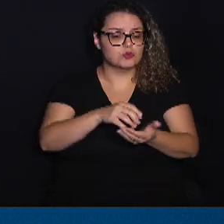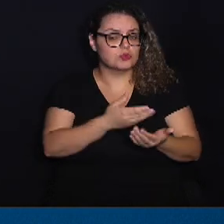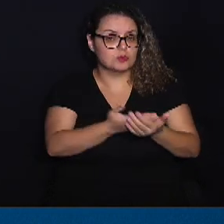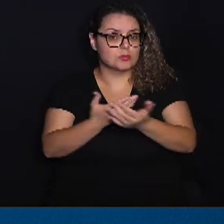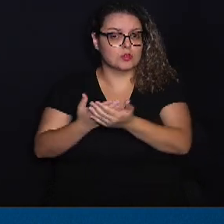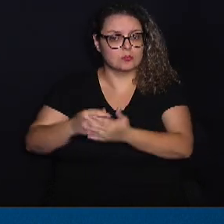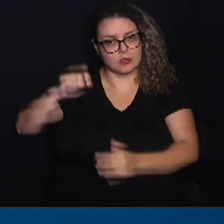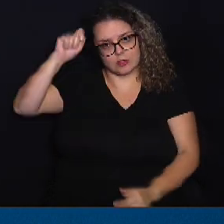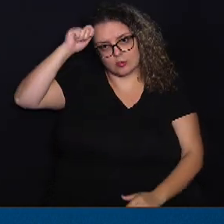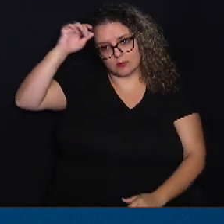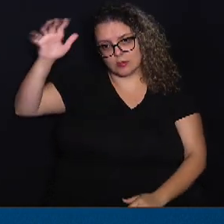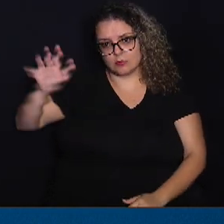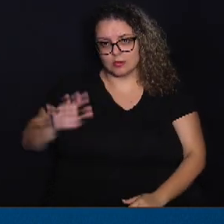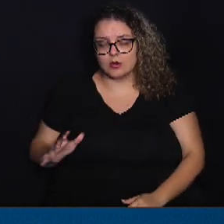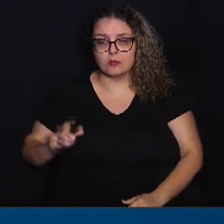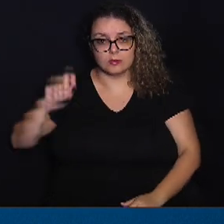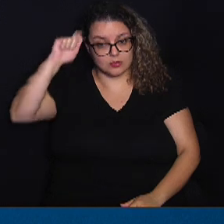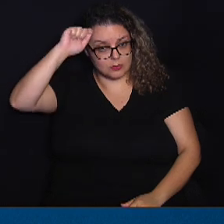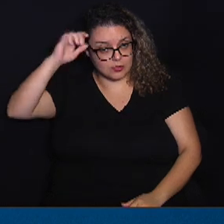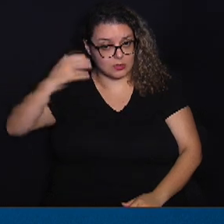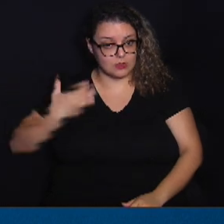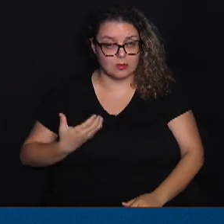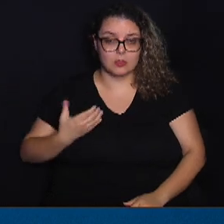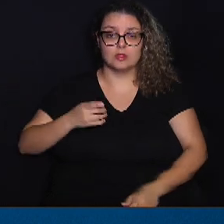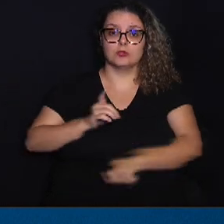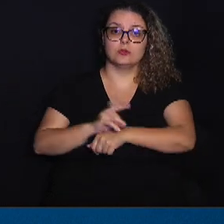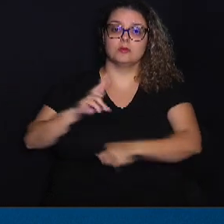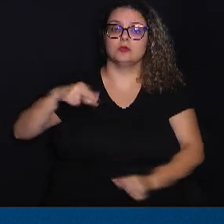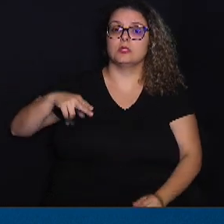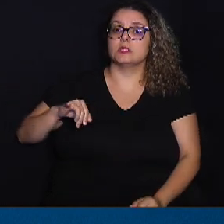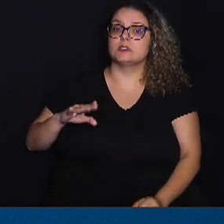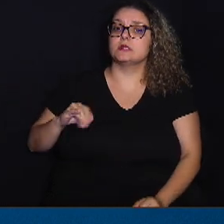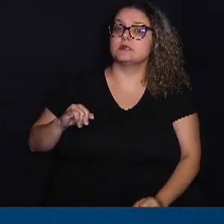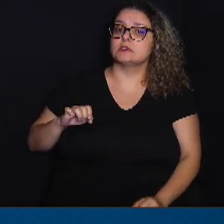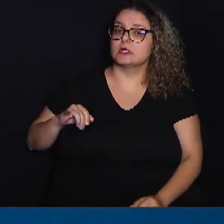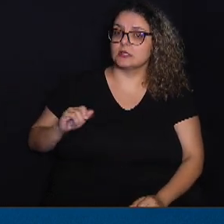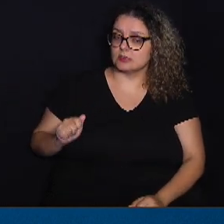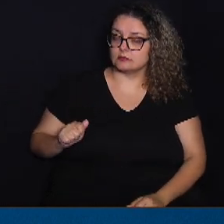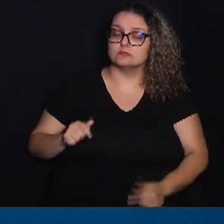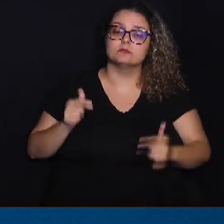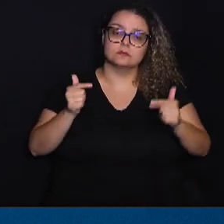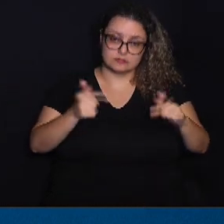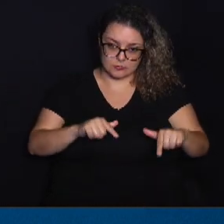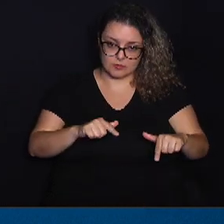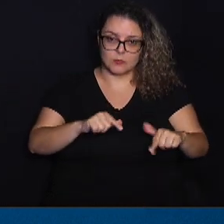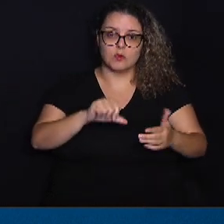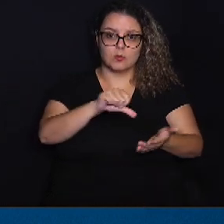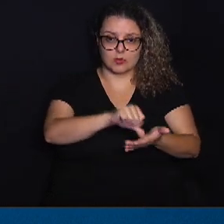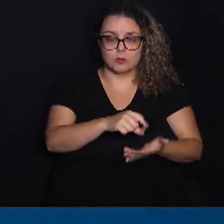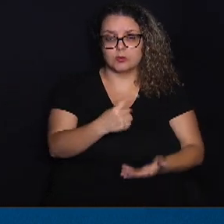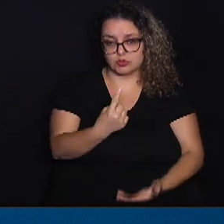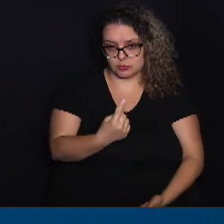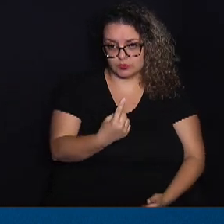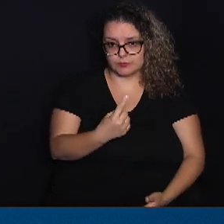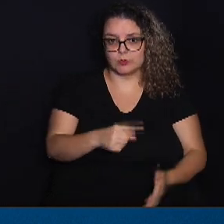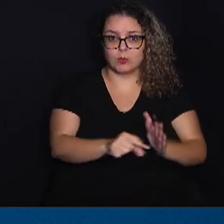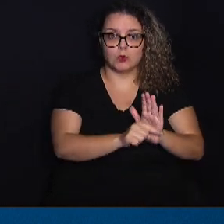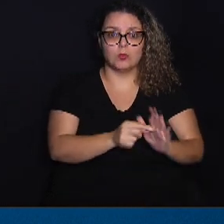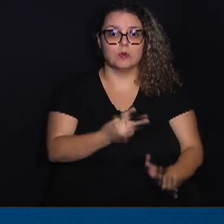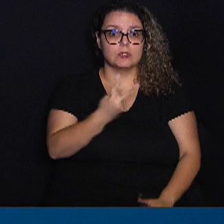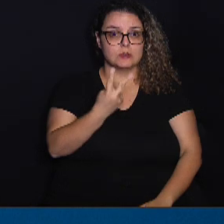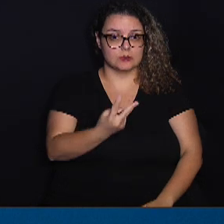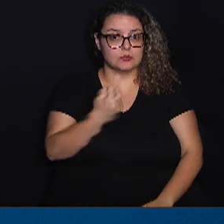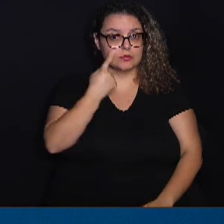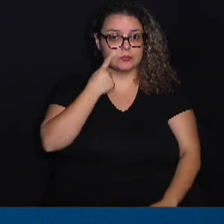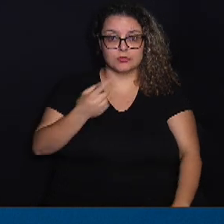africanos e afro-brasileiros d niceia Quintino uro localizado no Campos um o item dois é o projeto que